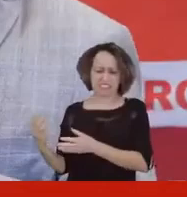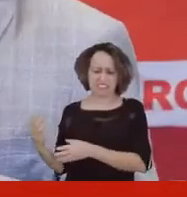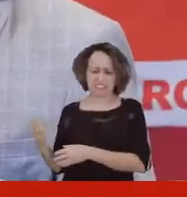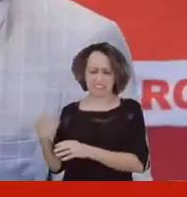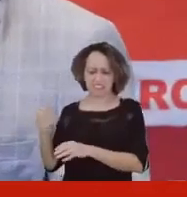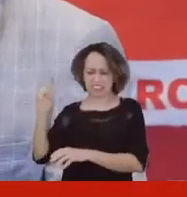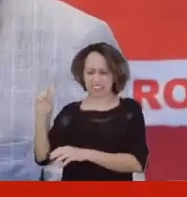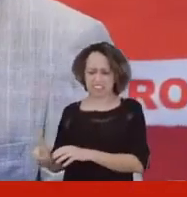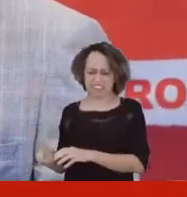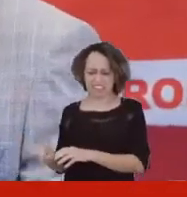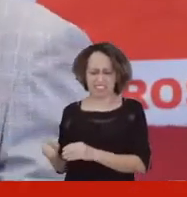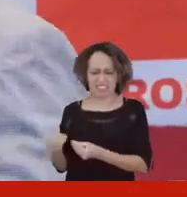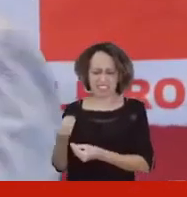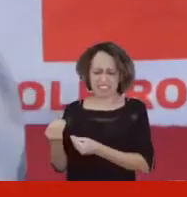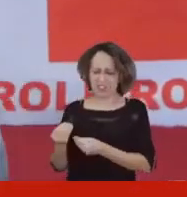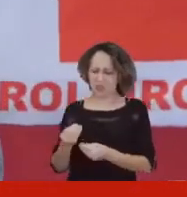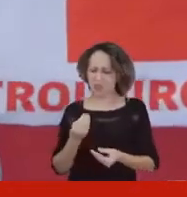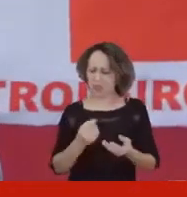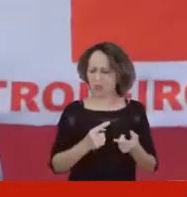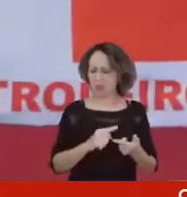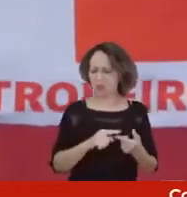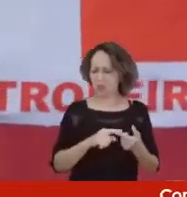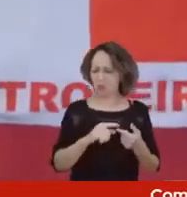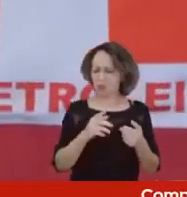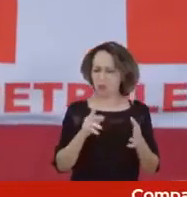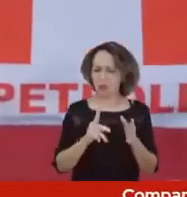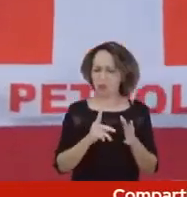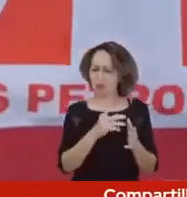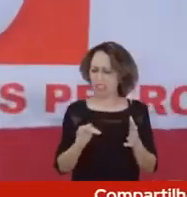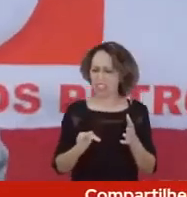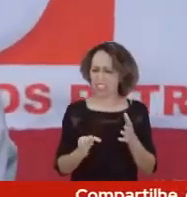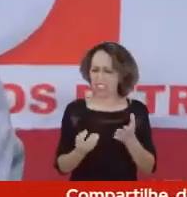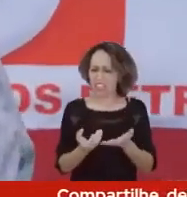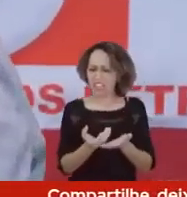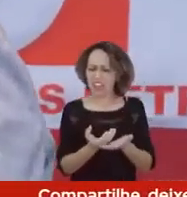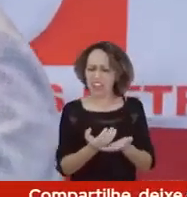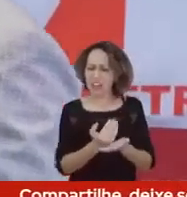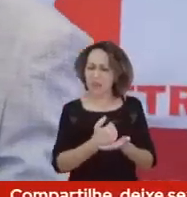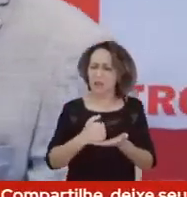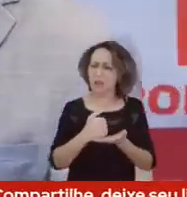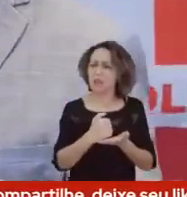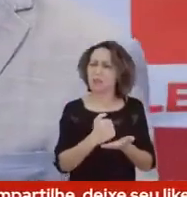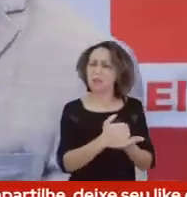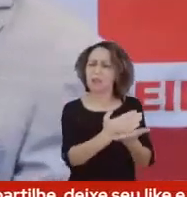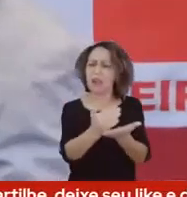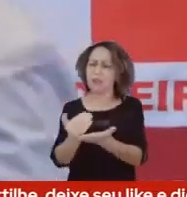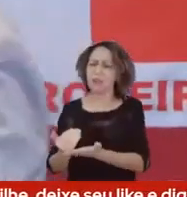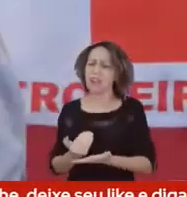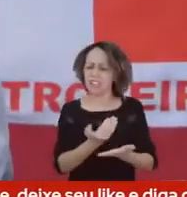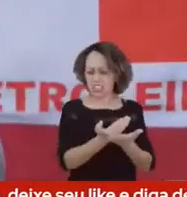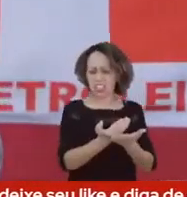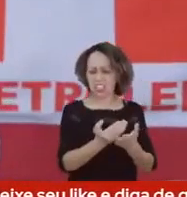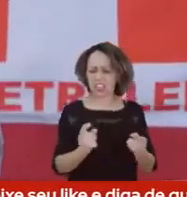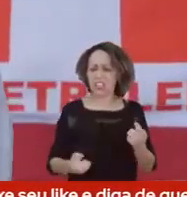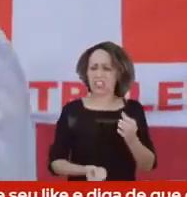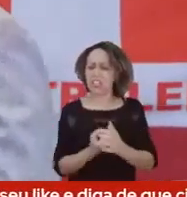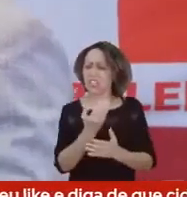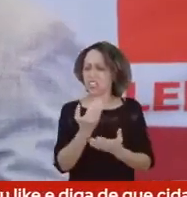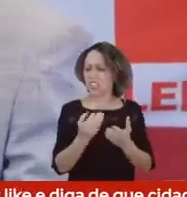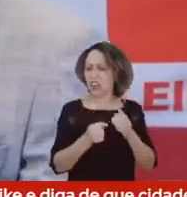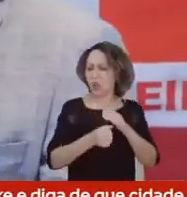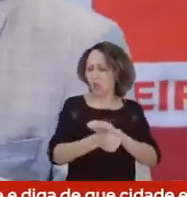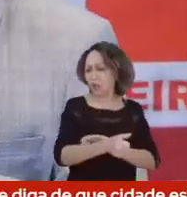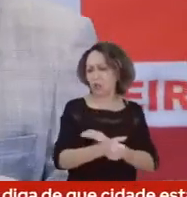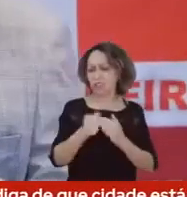fundo educacional? Que história de querer um fundo para o povo brasileiro ou criar uma empresa como na Noruega